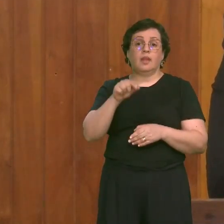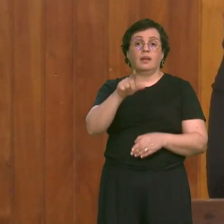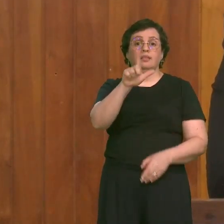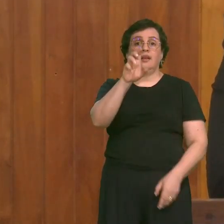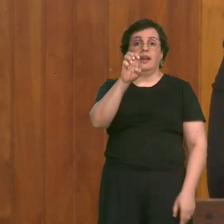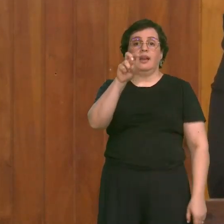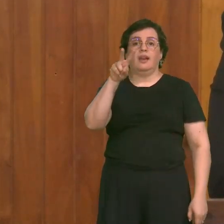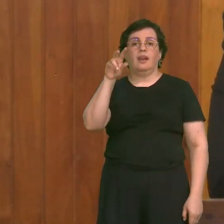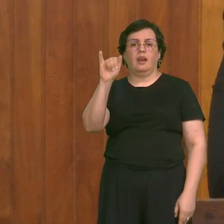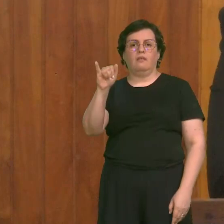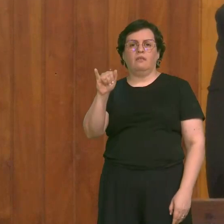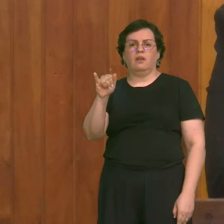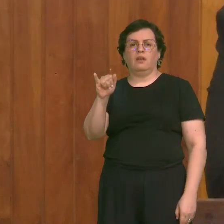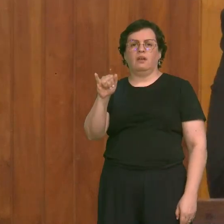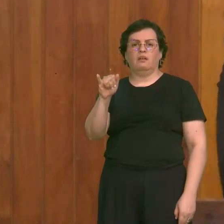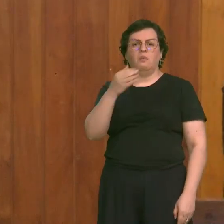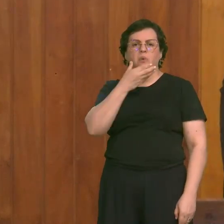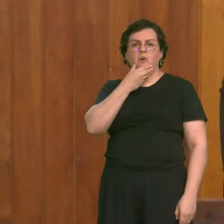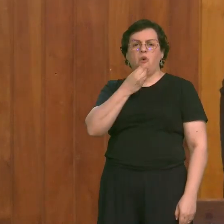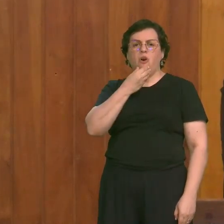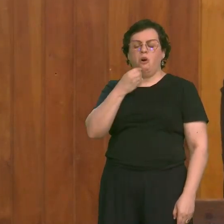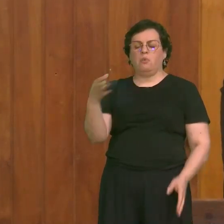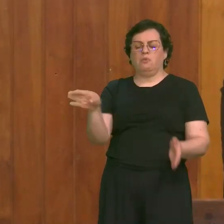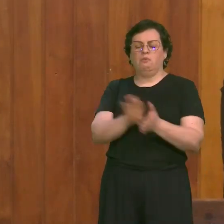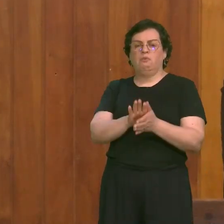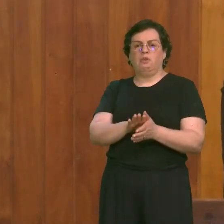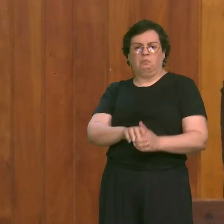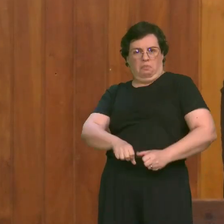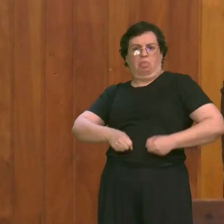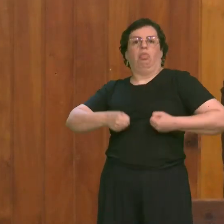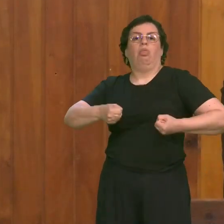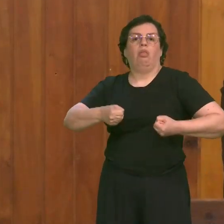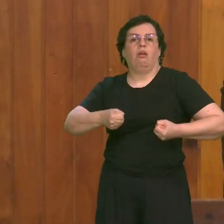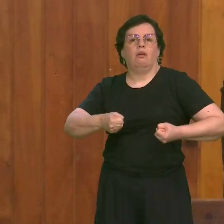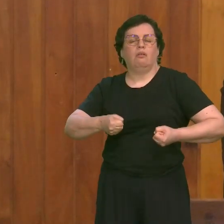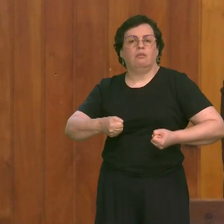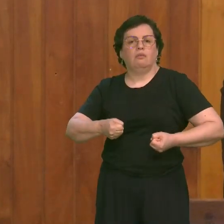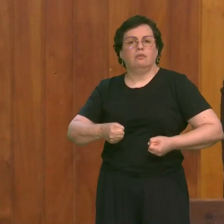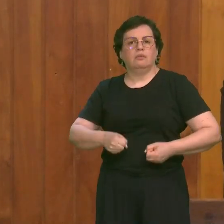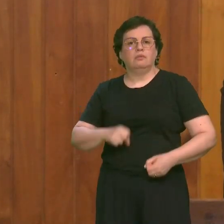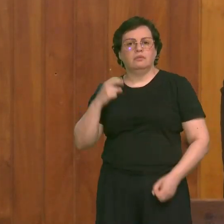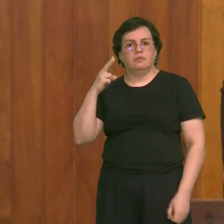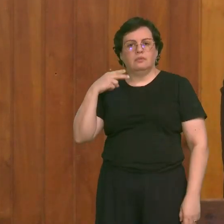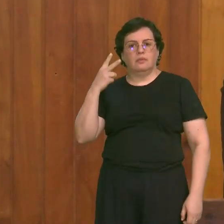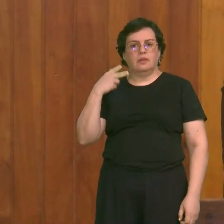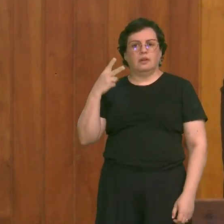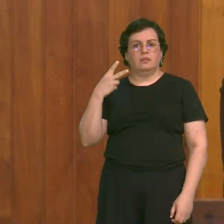tal de Levi aí um homenzinho que vem aqui botar banco em cima de vereador de vereadora